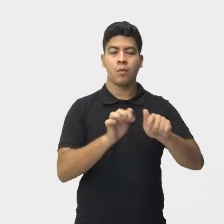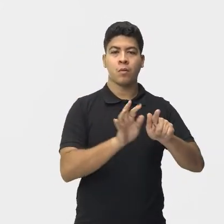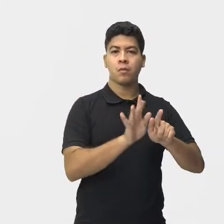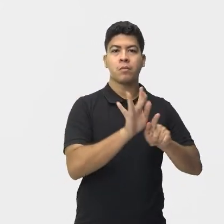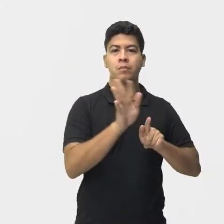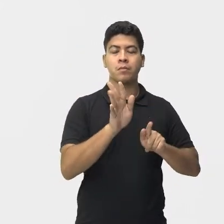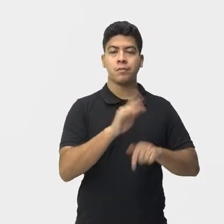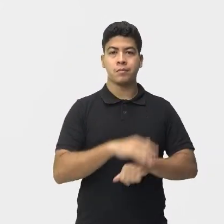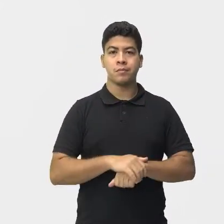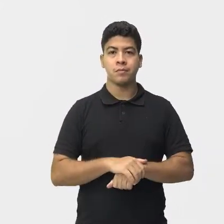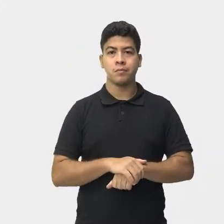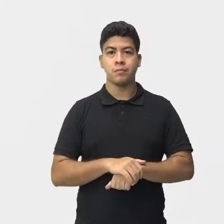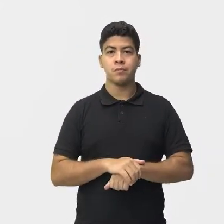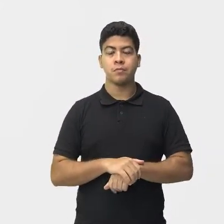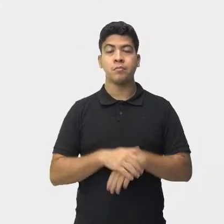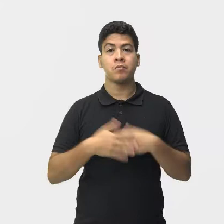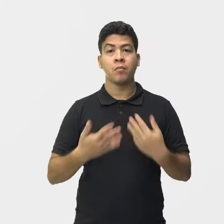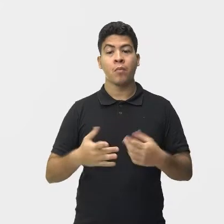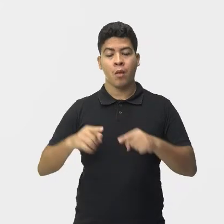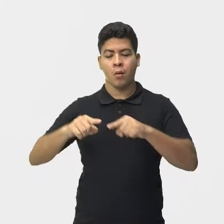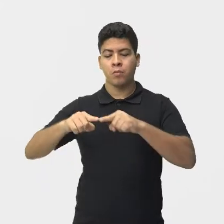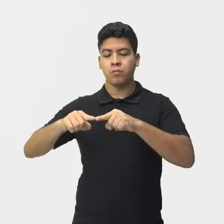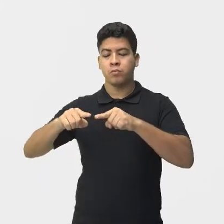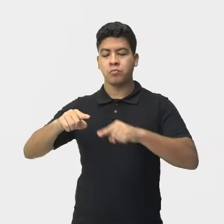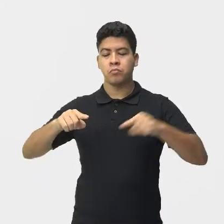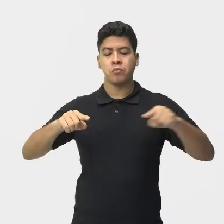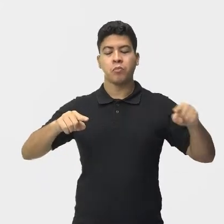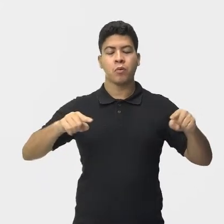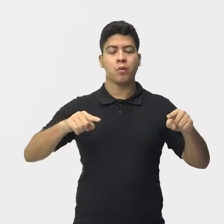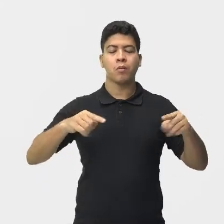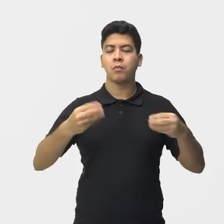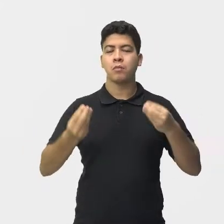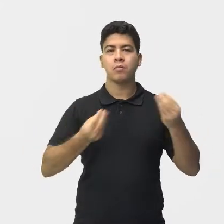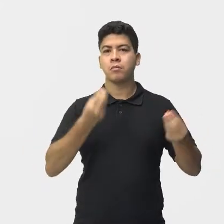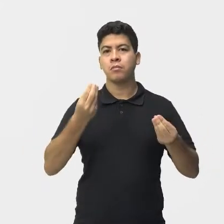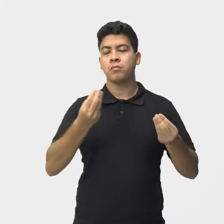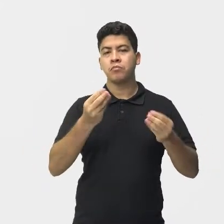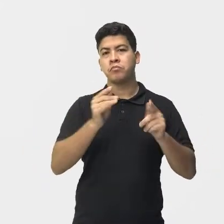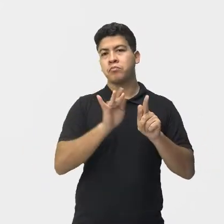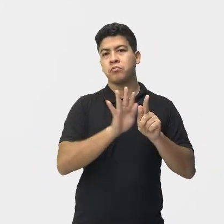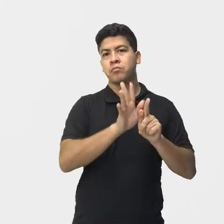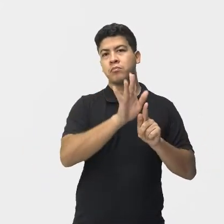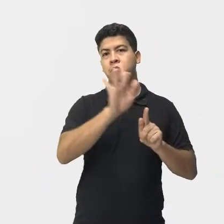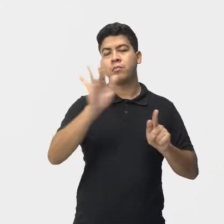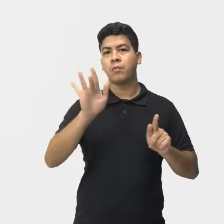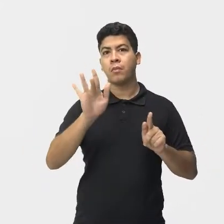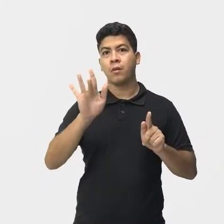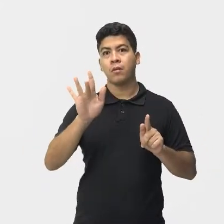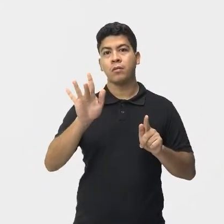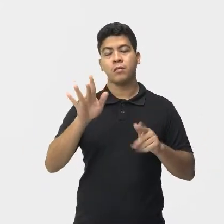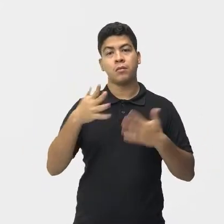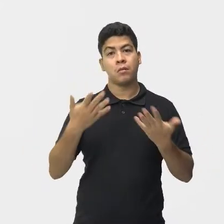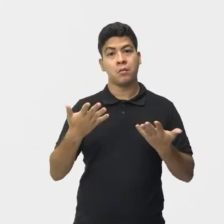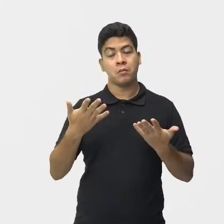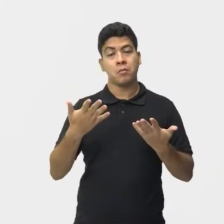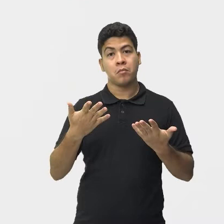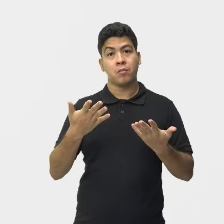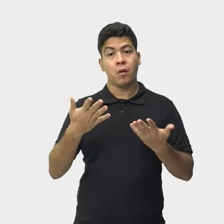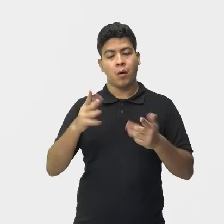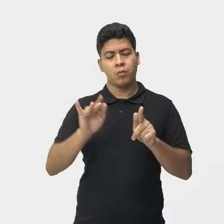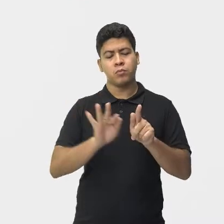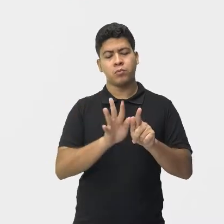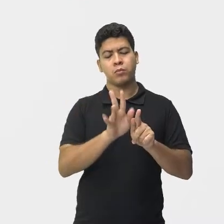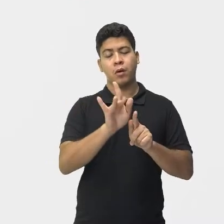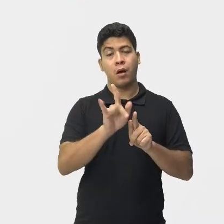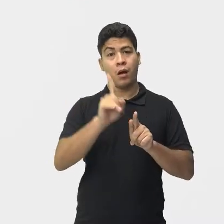as variáveis de estado do gás se modificam. E aí a gente recorda para você que as variáveis de estado de um gás